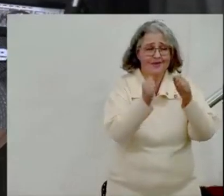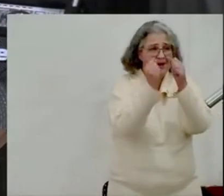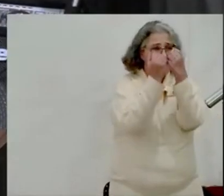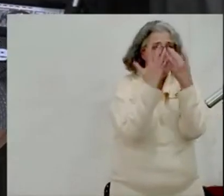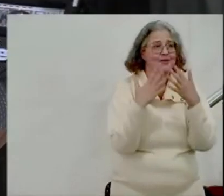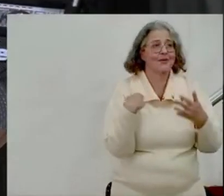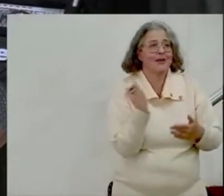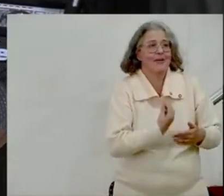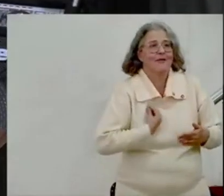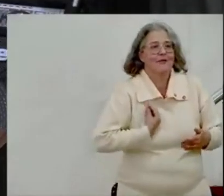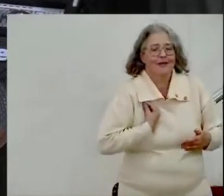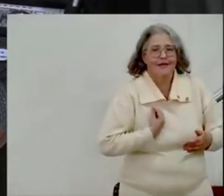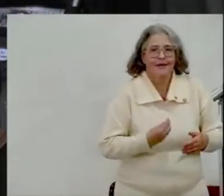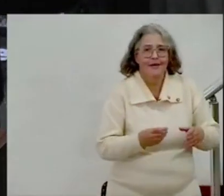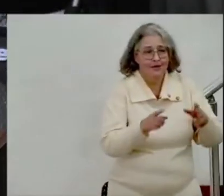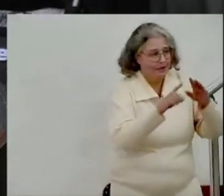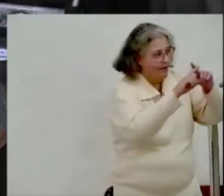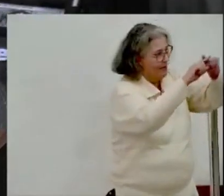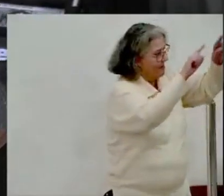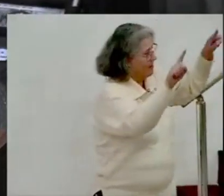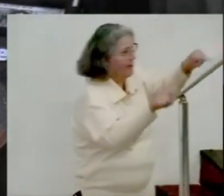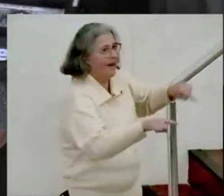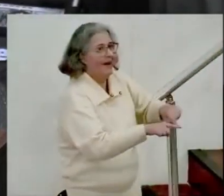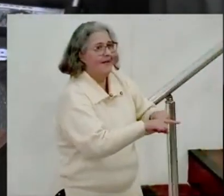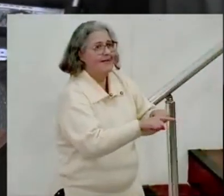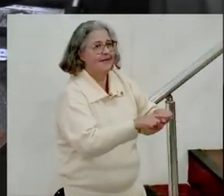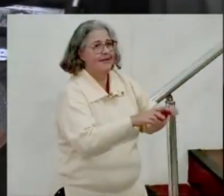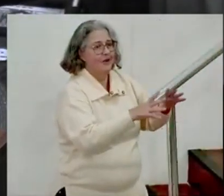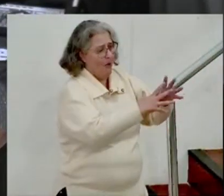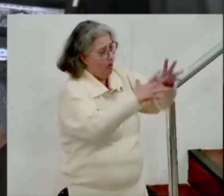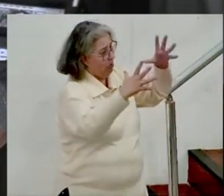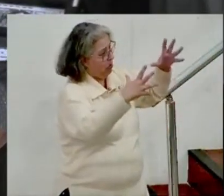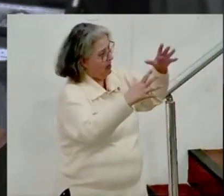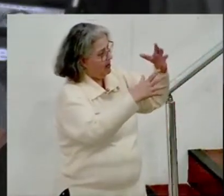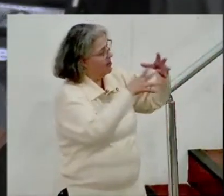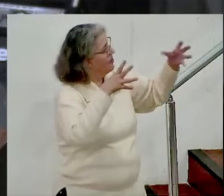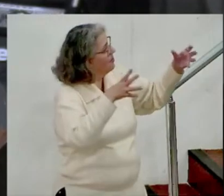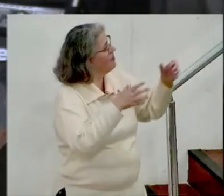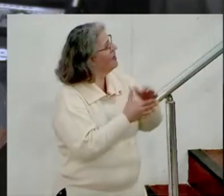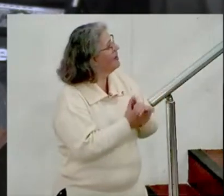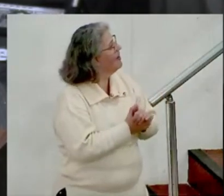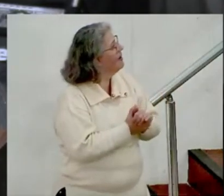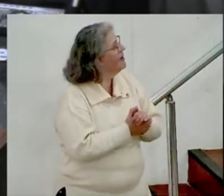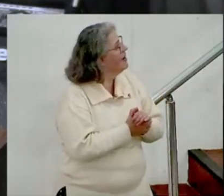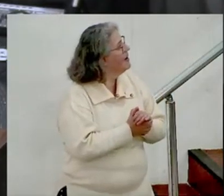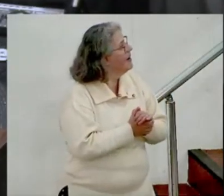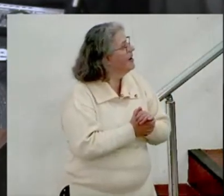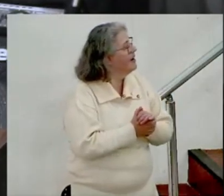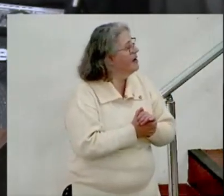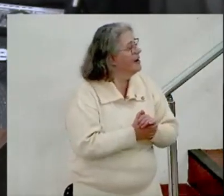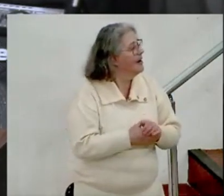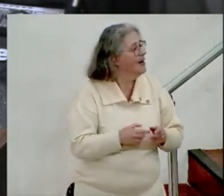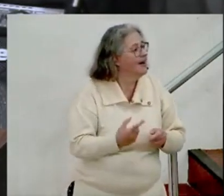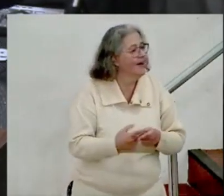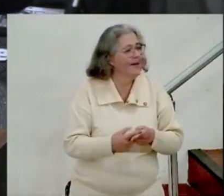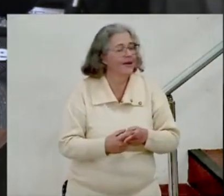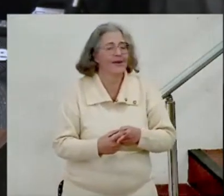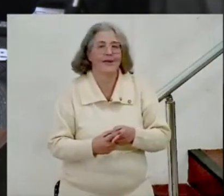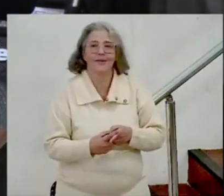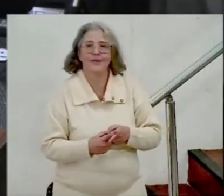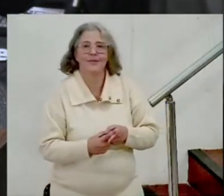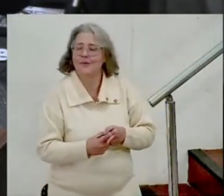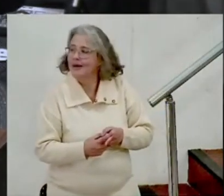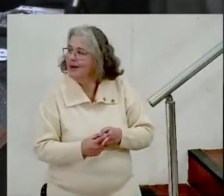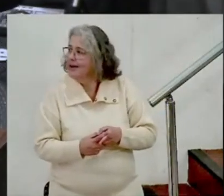tela plana, 4K, já está melhorando. Qualquer dia vai ser com holograma 3D, já pensou? Vai chegar, quem sabe? Mas não tem